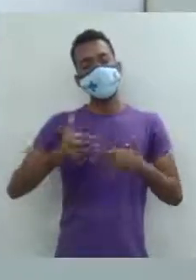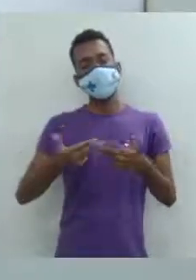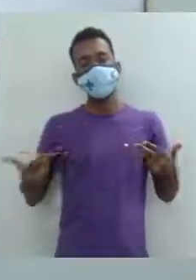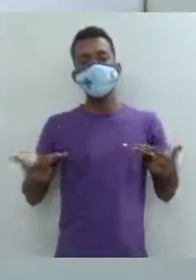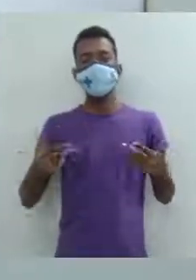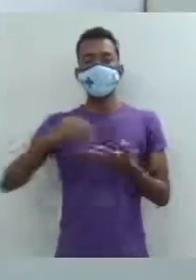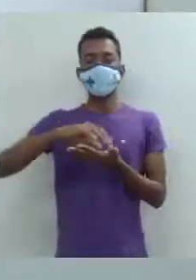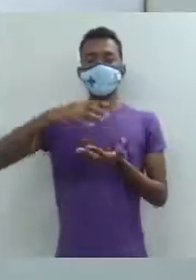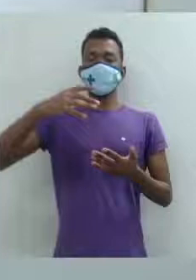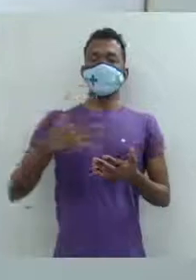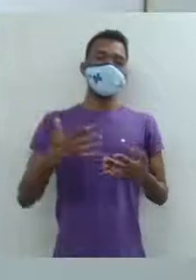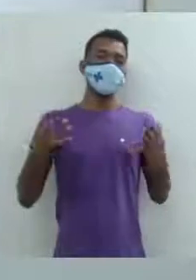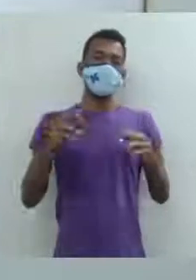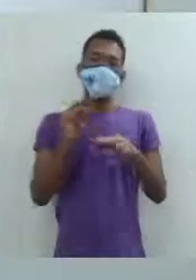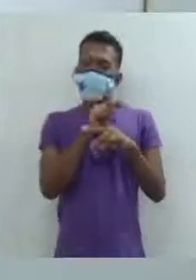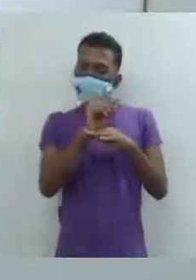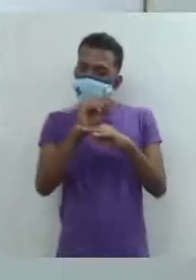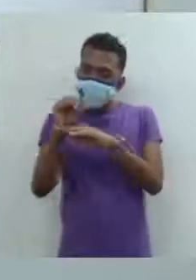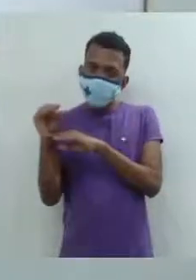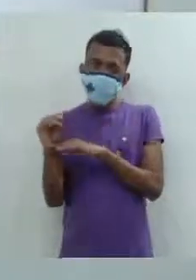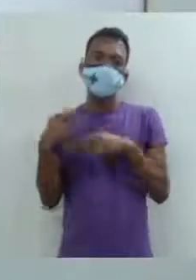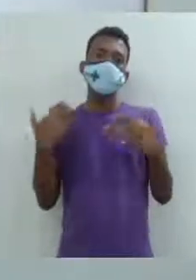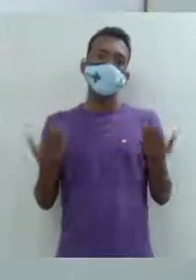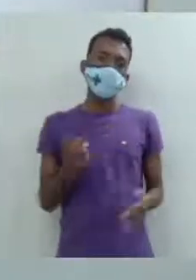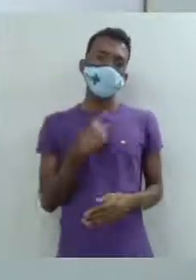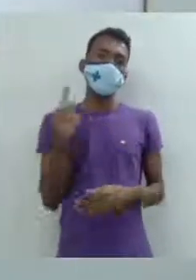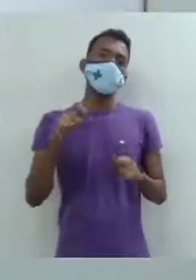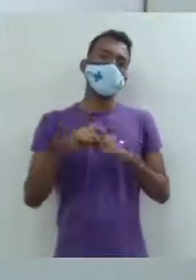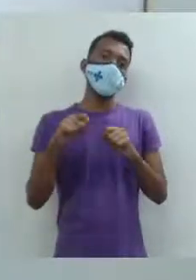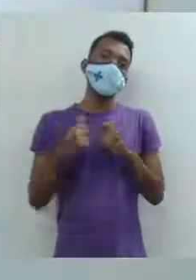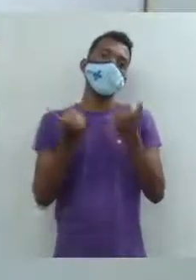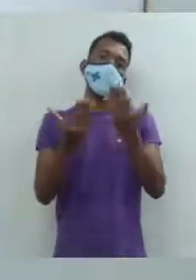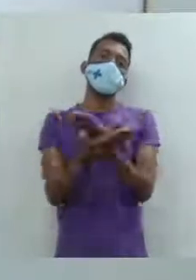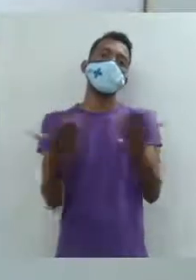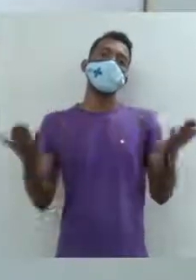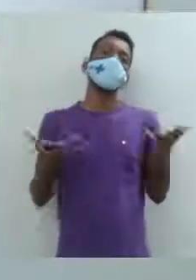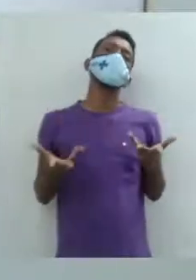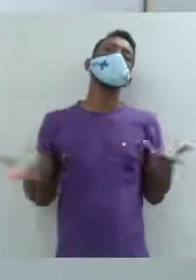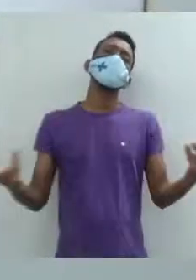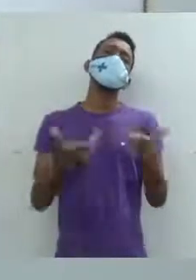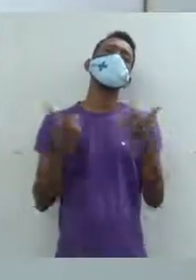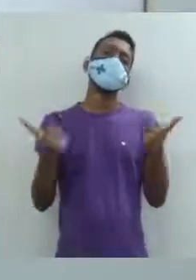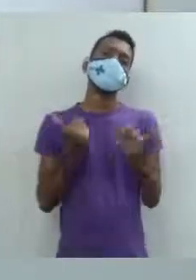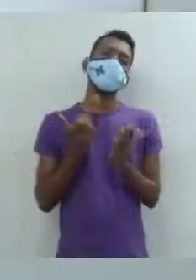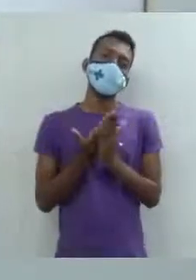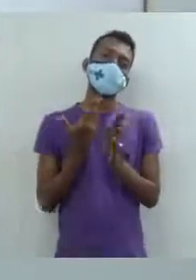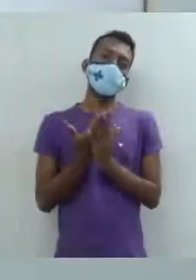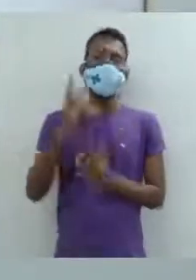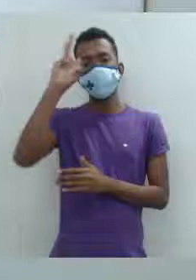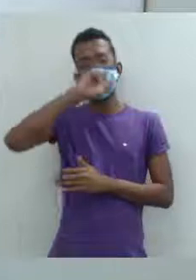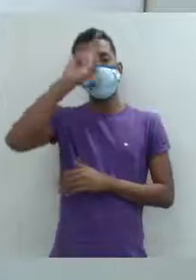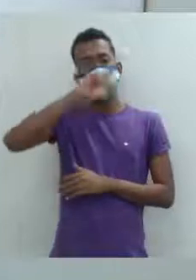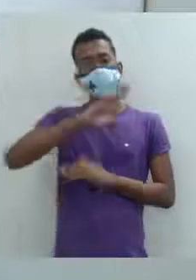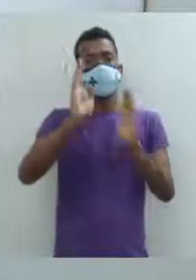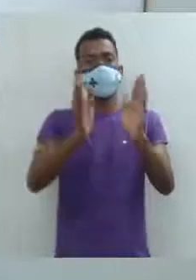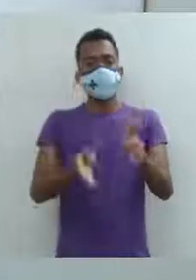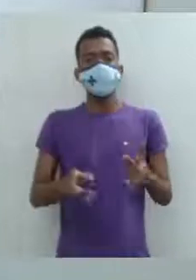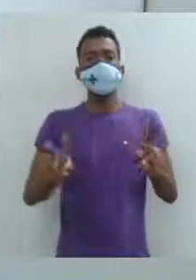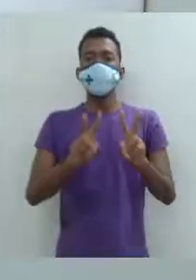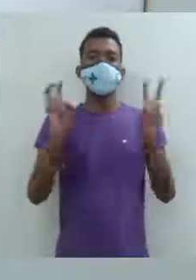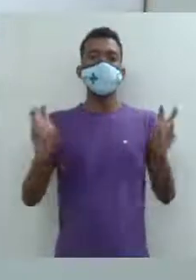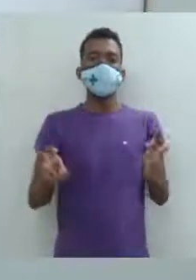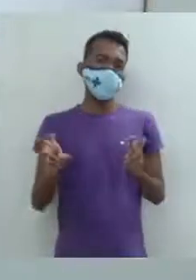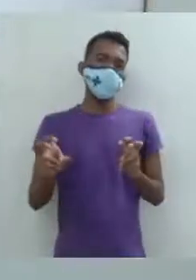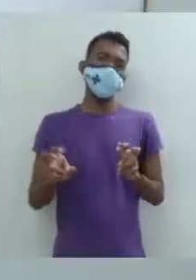e a gente tem que cuidar de vocês. Então, a gente está fazendo para vocês essa aula maravilhosa de história, né, sobre